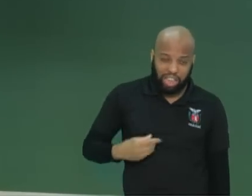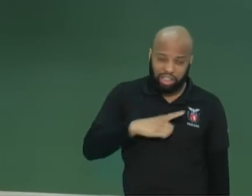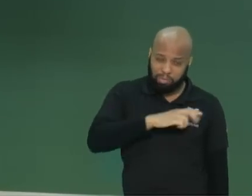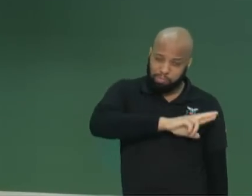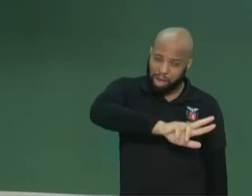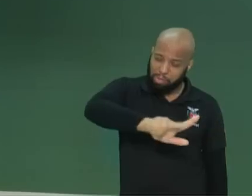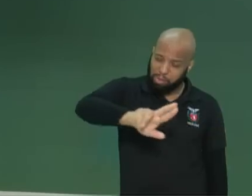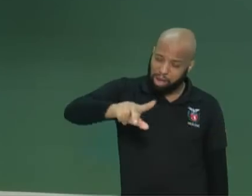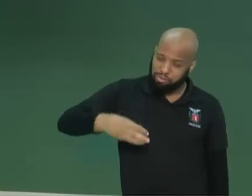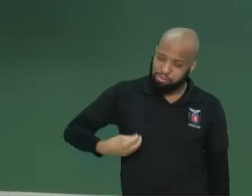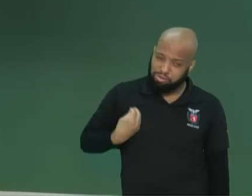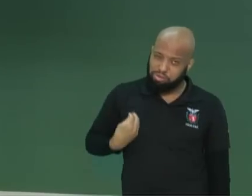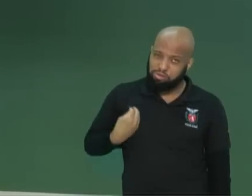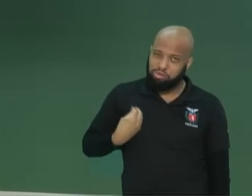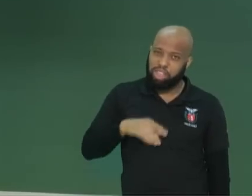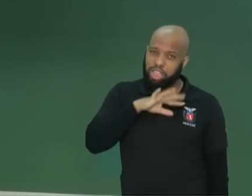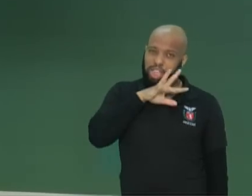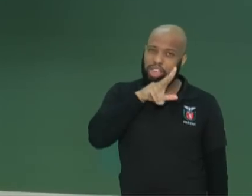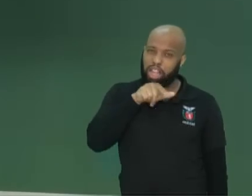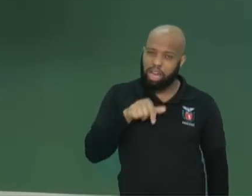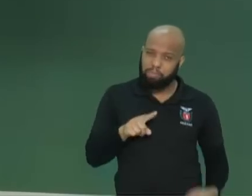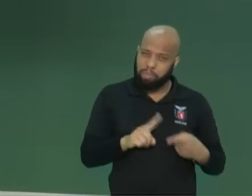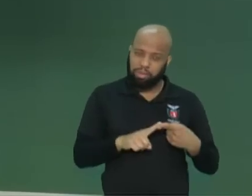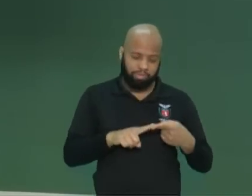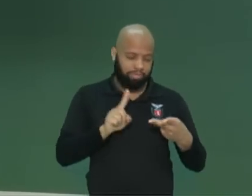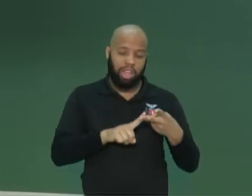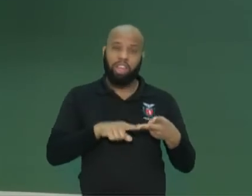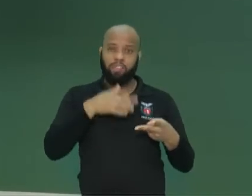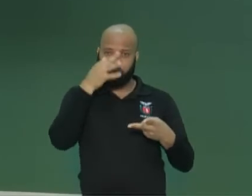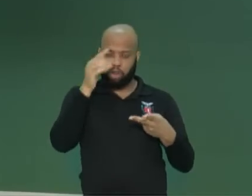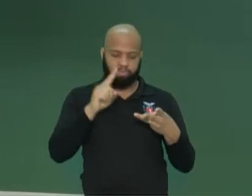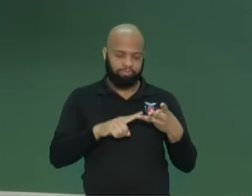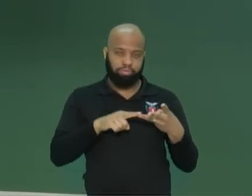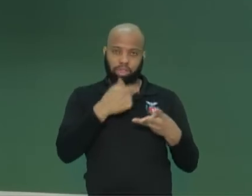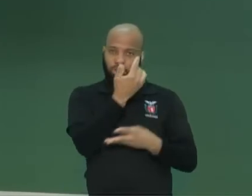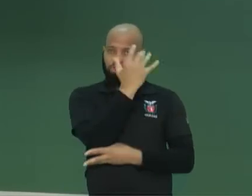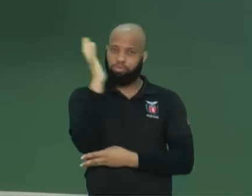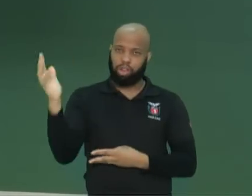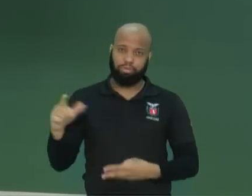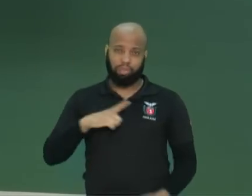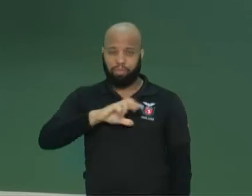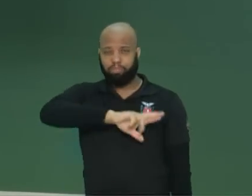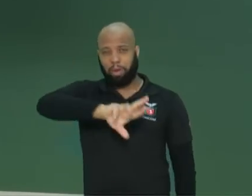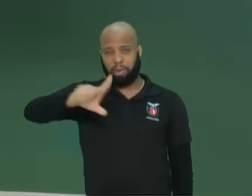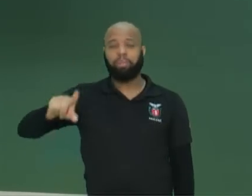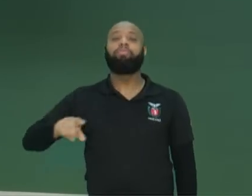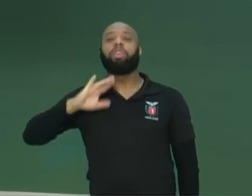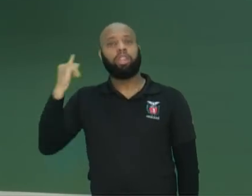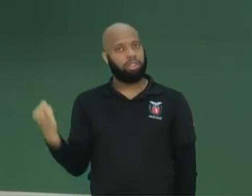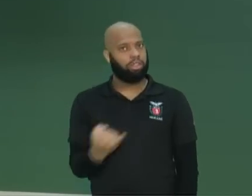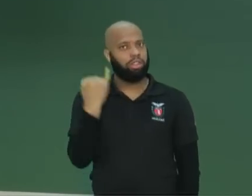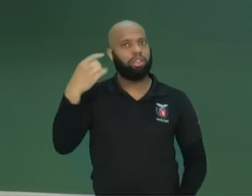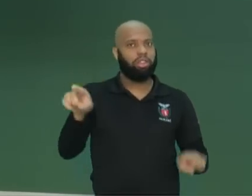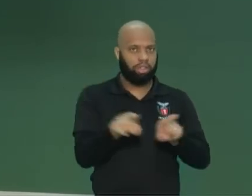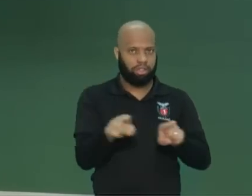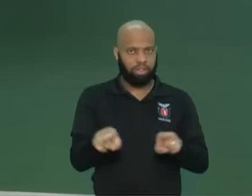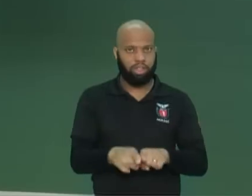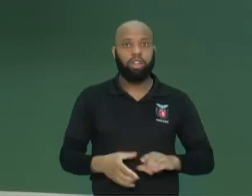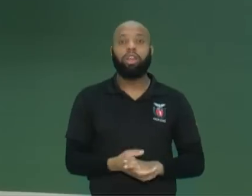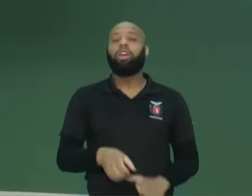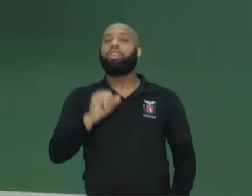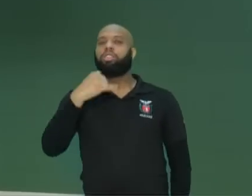ali de diferentes tipos de vida, né, do planeta. Então, importantíssimo. Quando